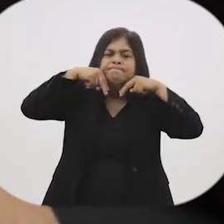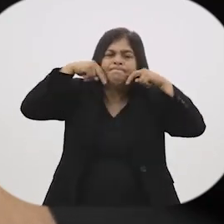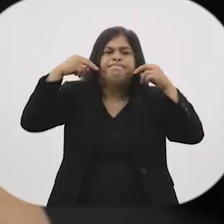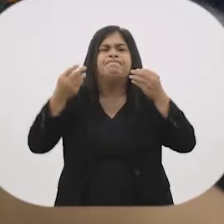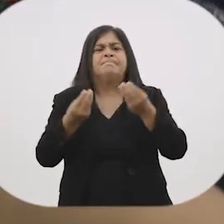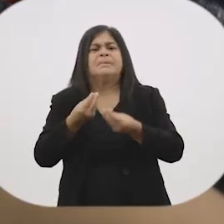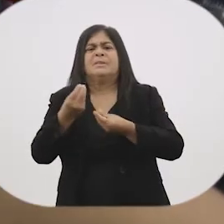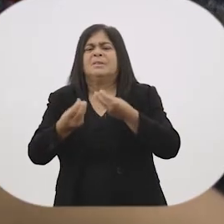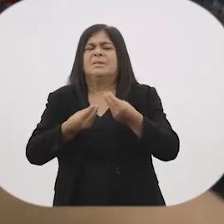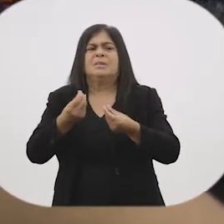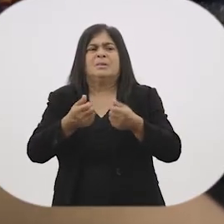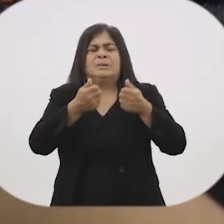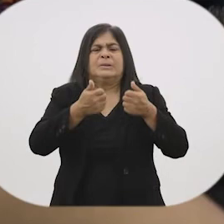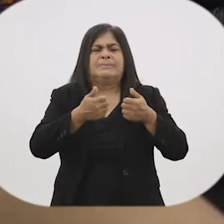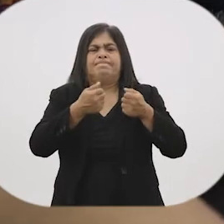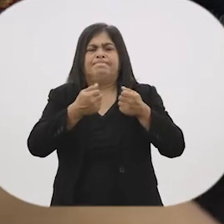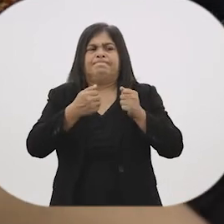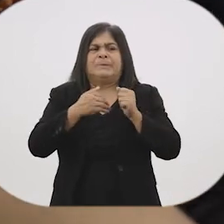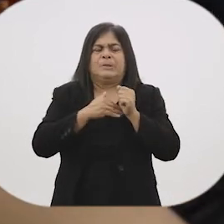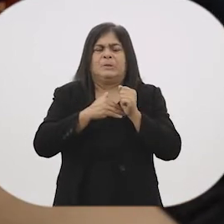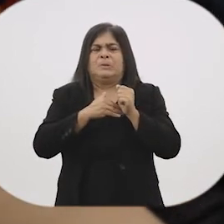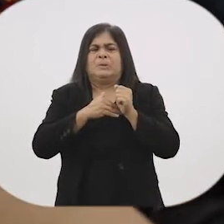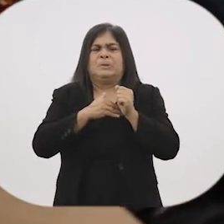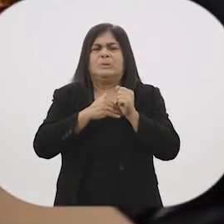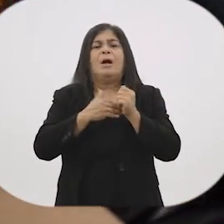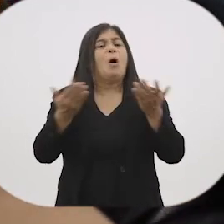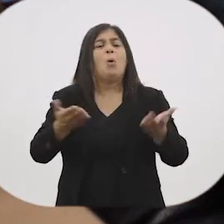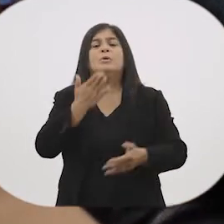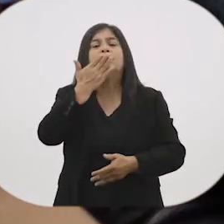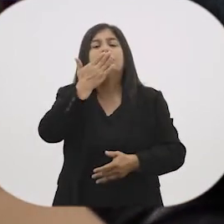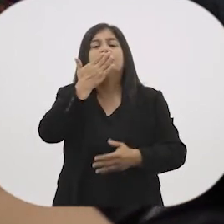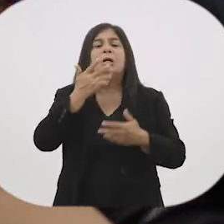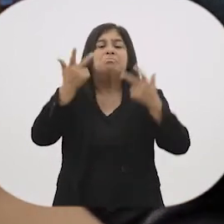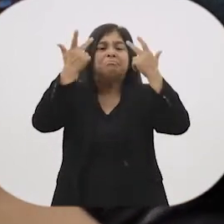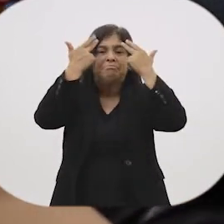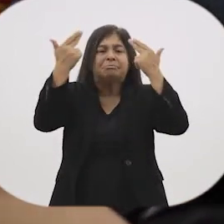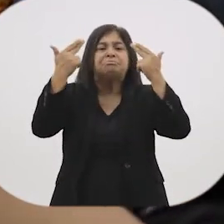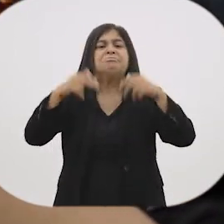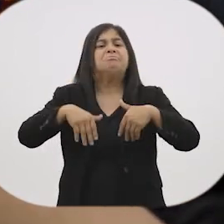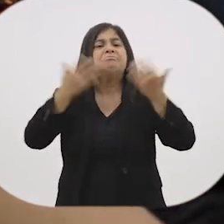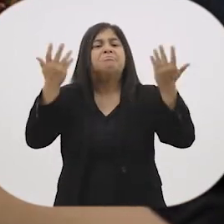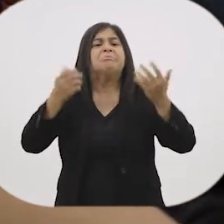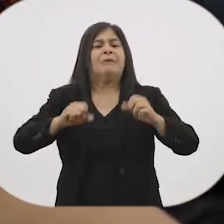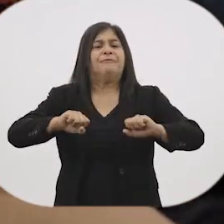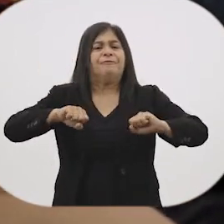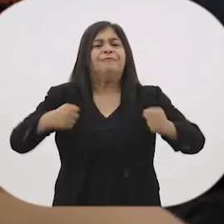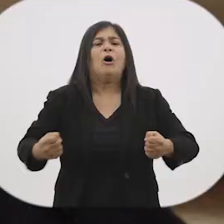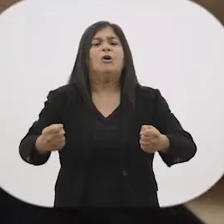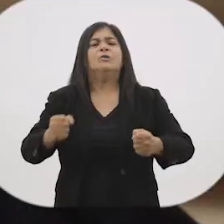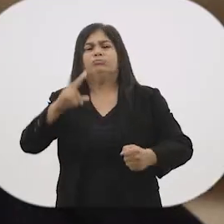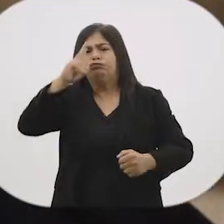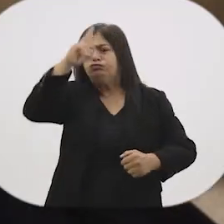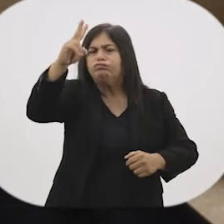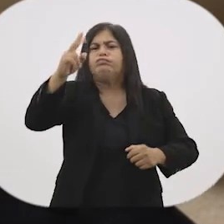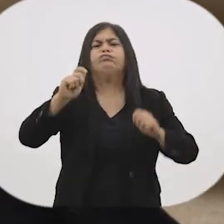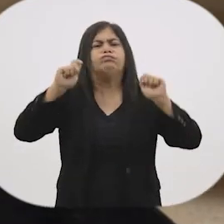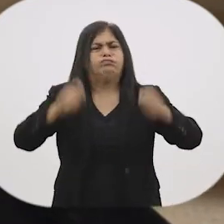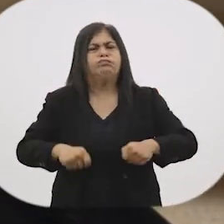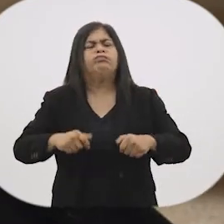muita vergonha lhes pouco eu passava e hoje eu não sinto mais entendeu hoje eu me sinto fortalecido